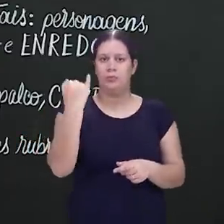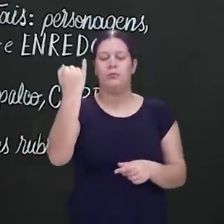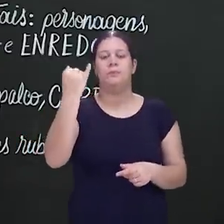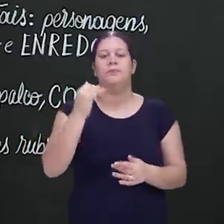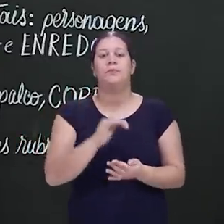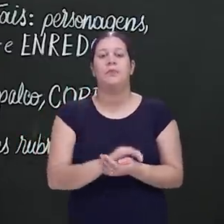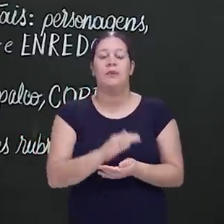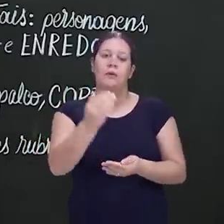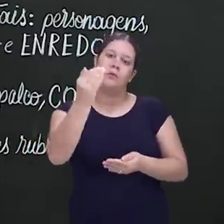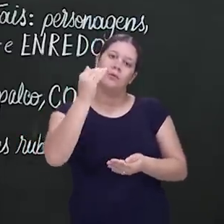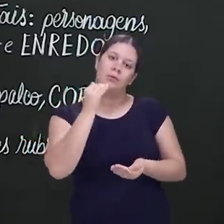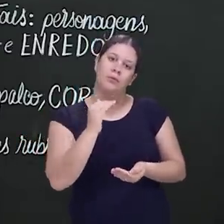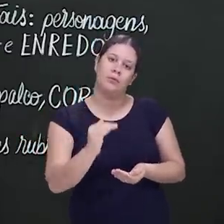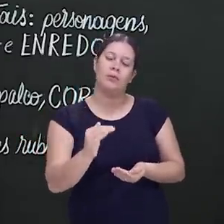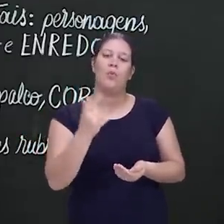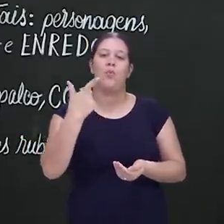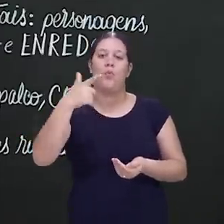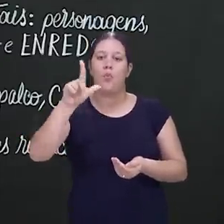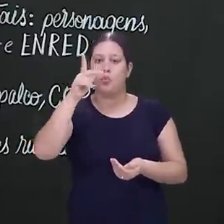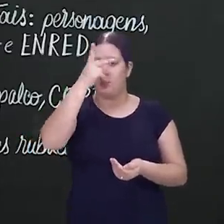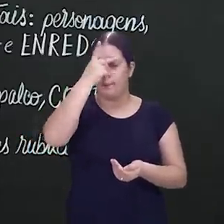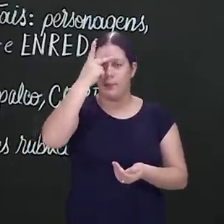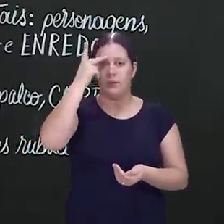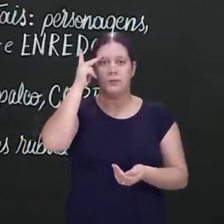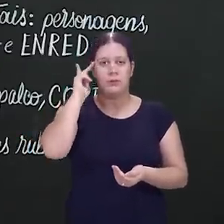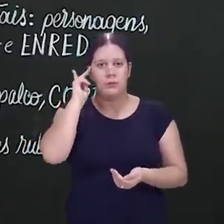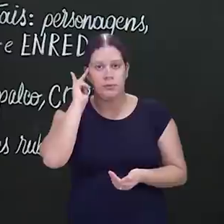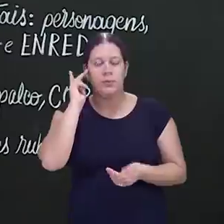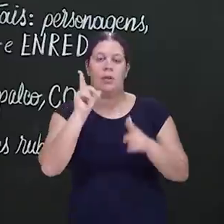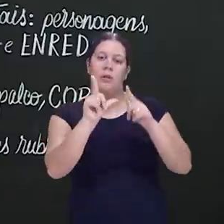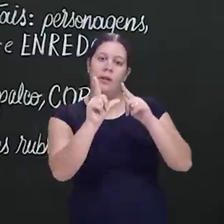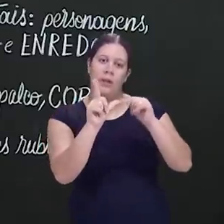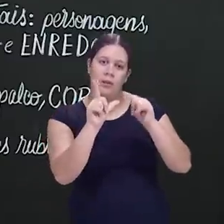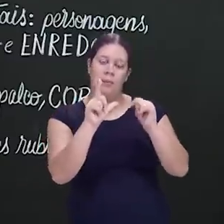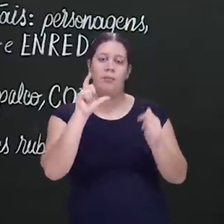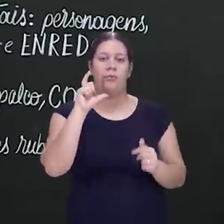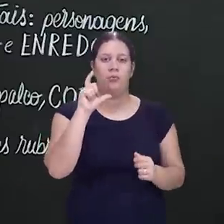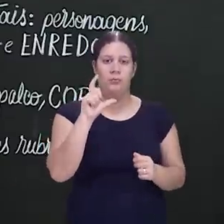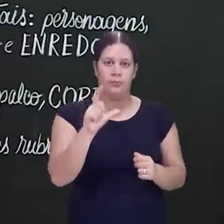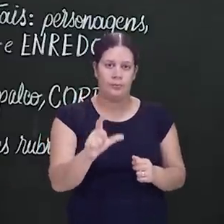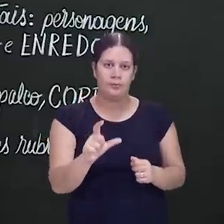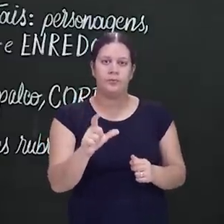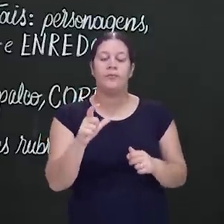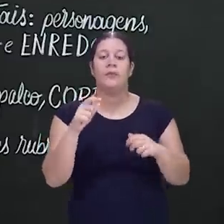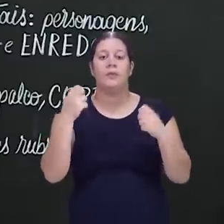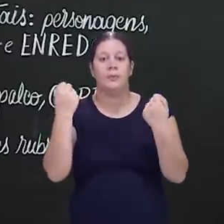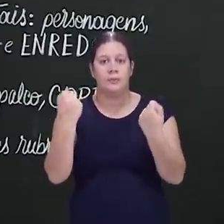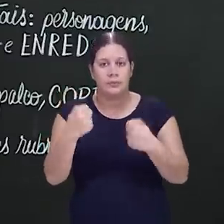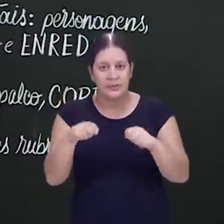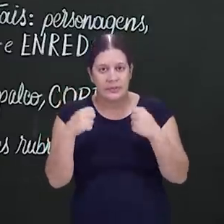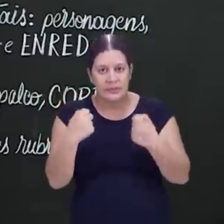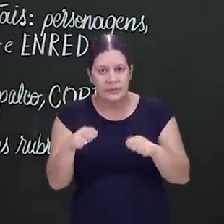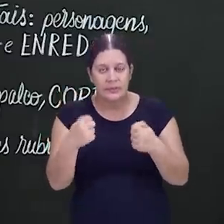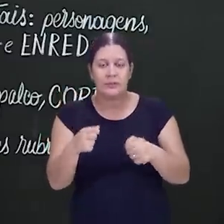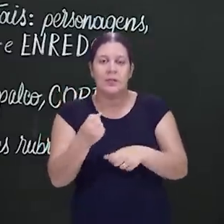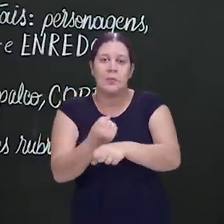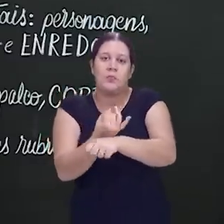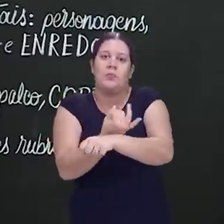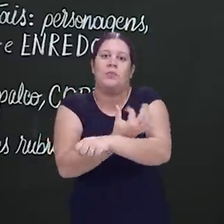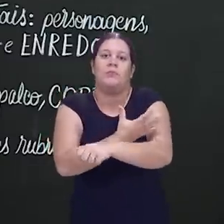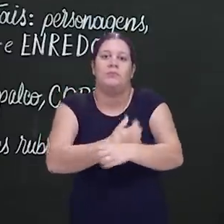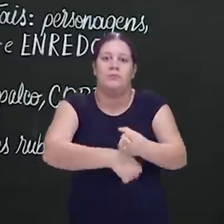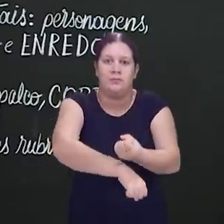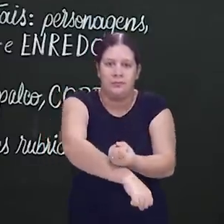ator. Depois já vem a fala de um outro personagem, então eu marco isso novamente com letra maiúscula. Quando necessário, marco novamente a emoção,